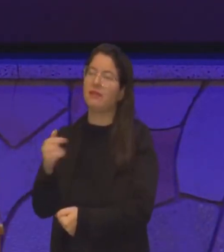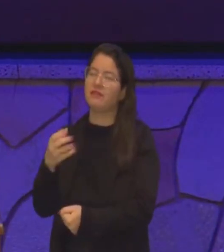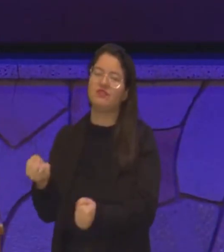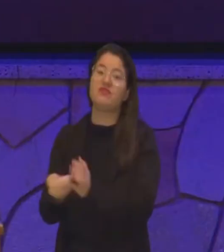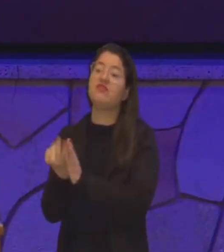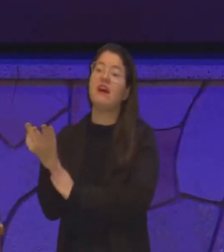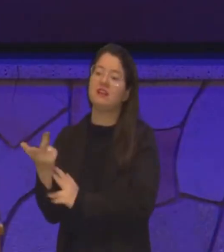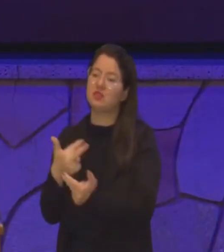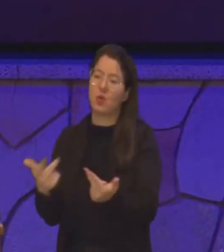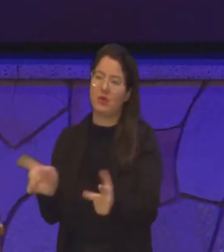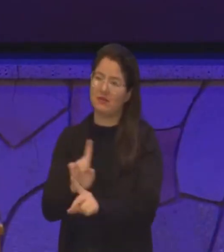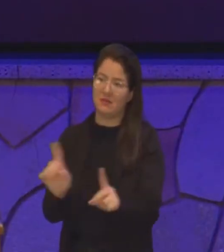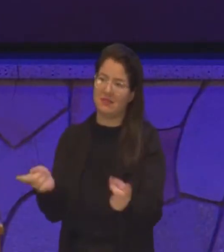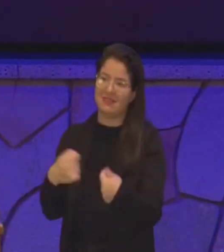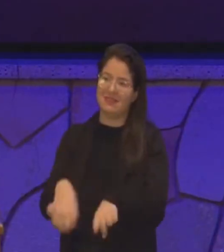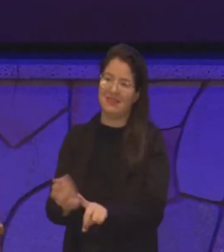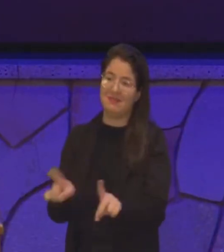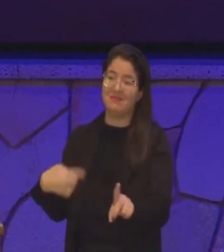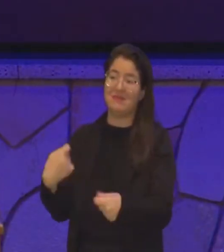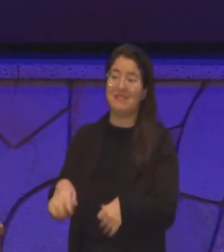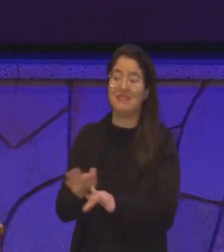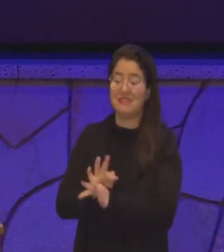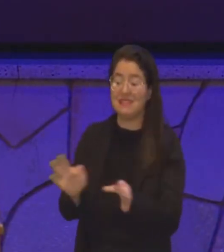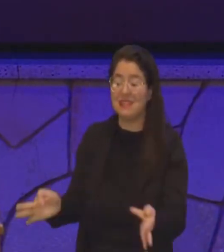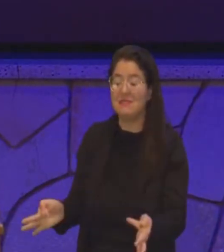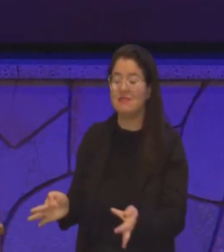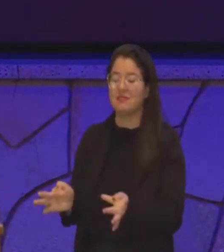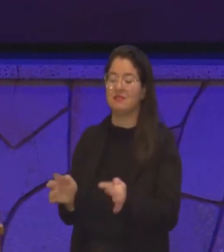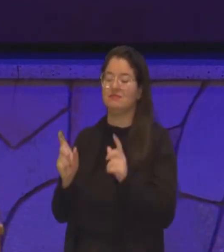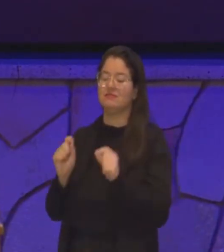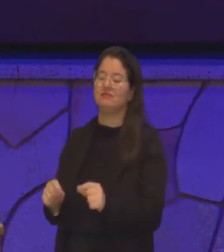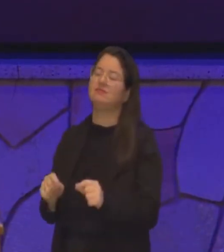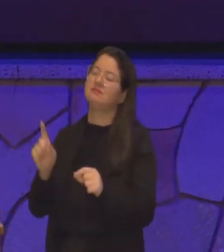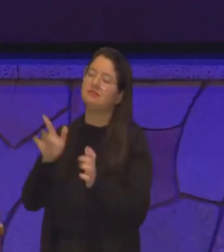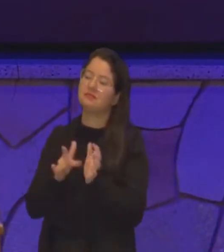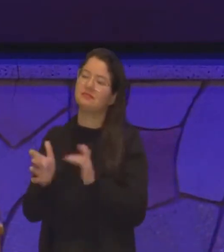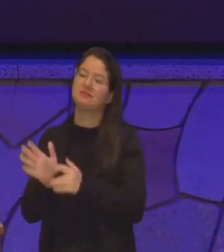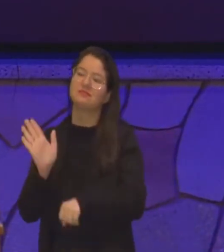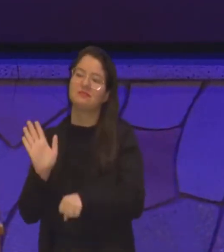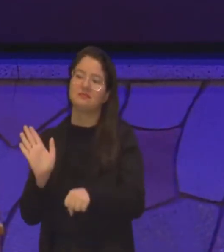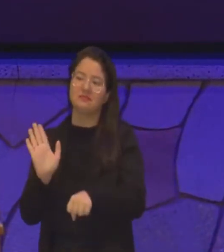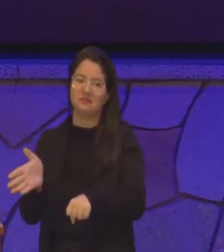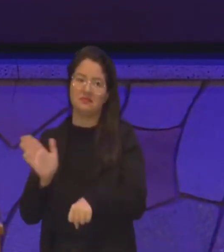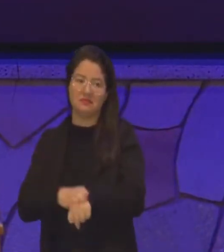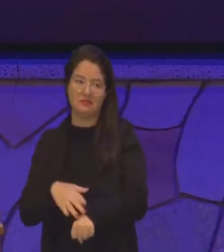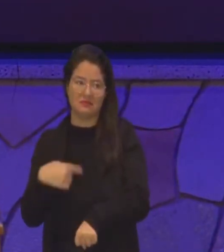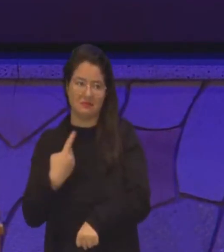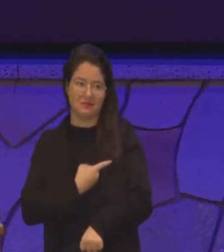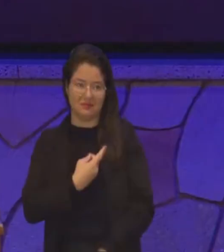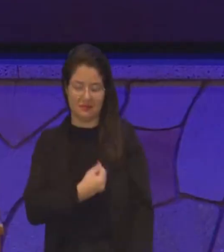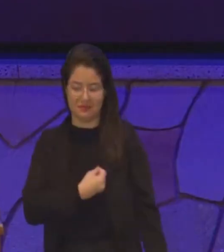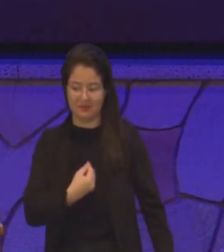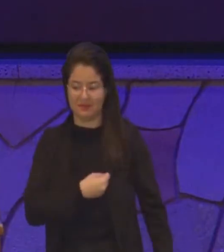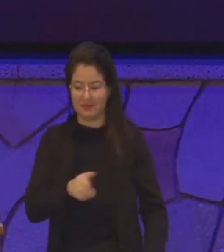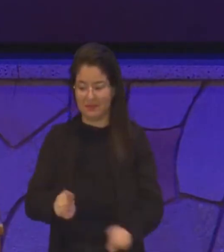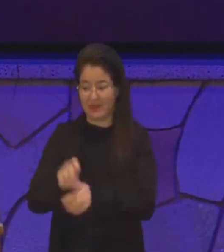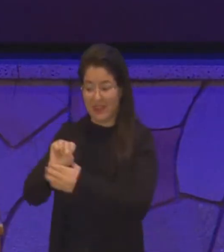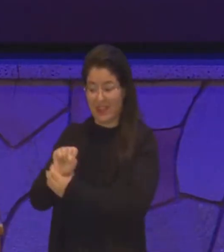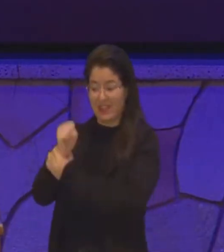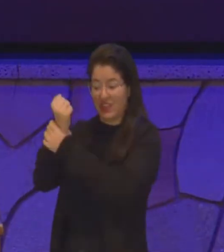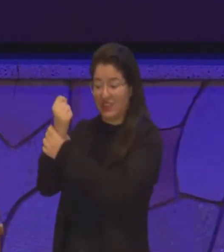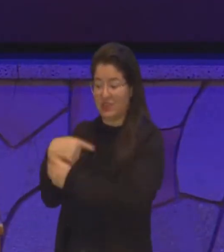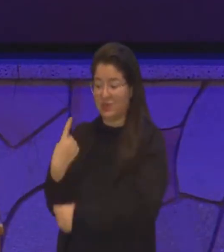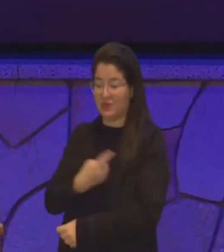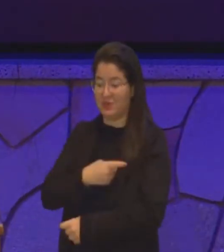na simplicidade, dizer o que Cristo fez nas nossas vidas e a garantia que nós